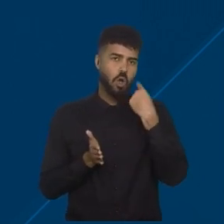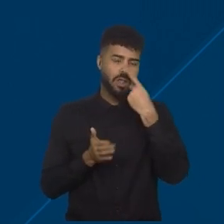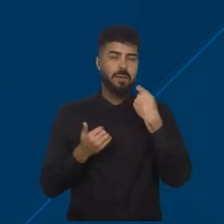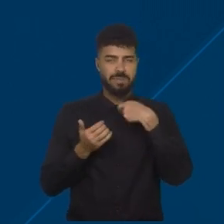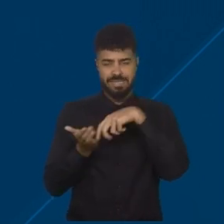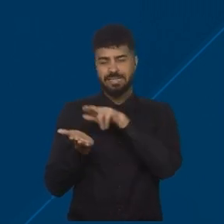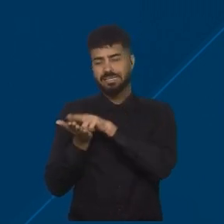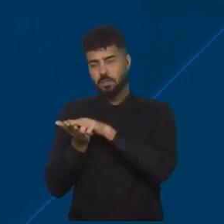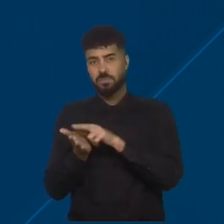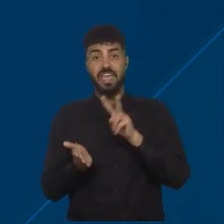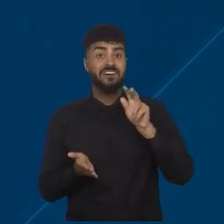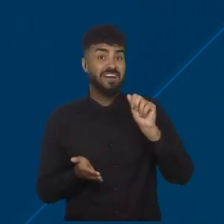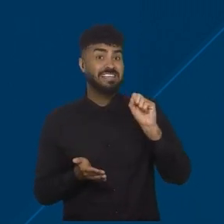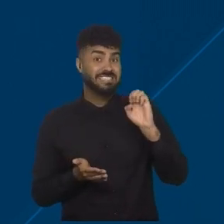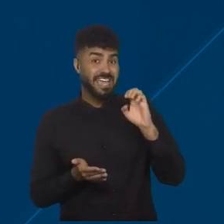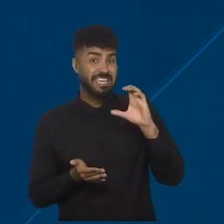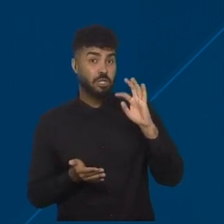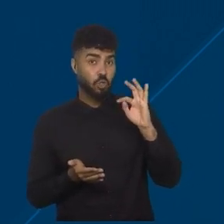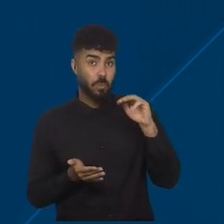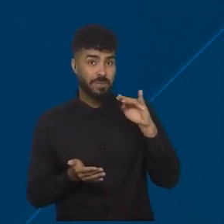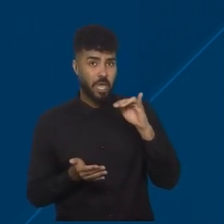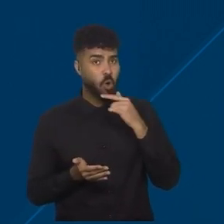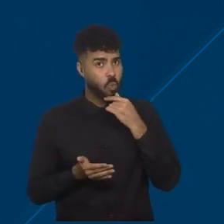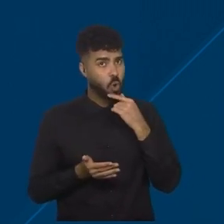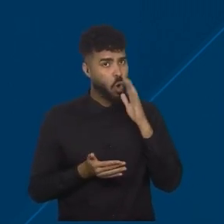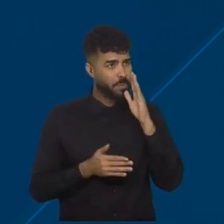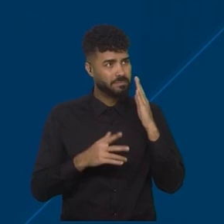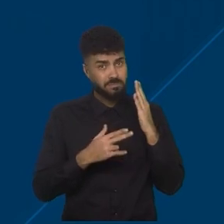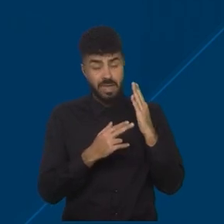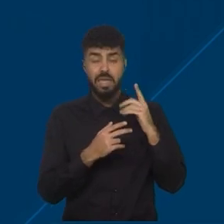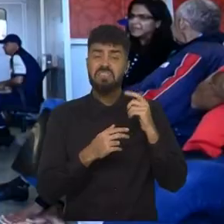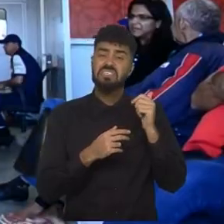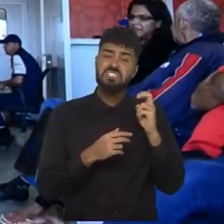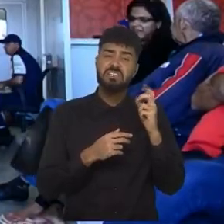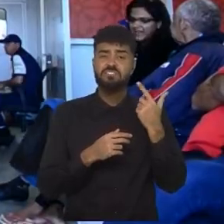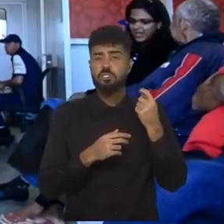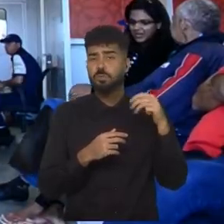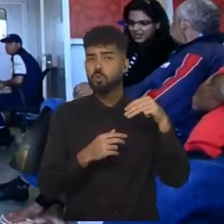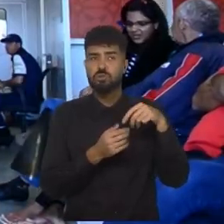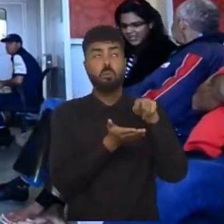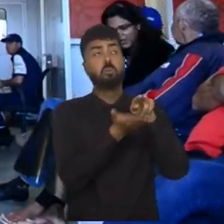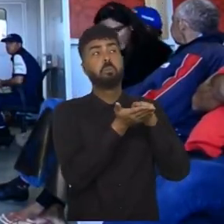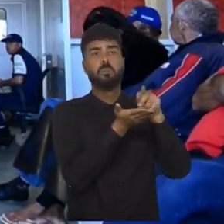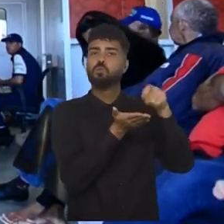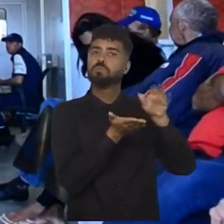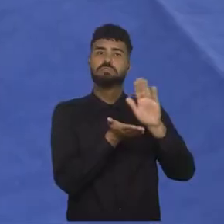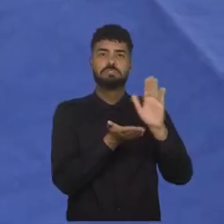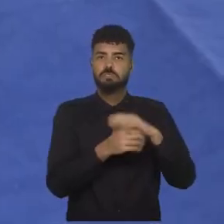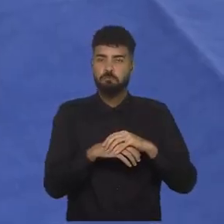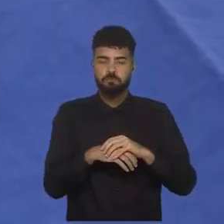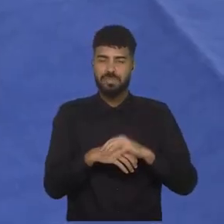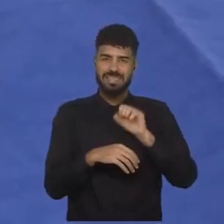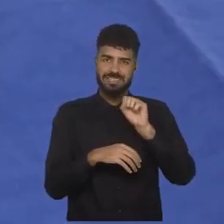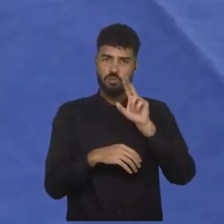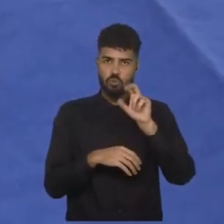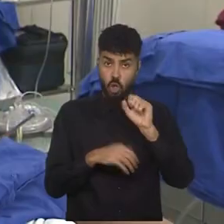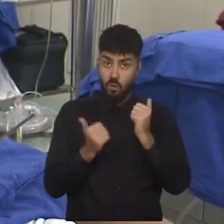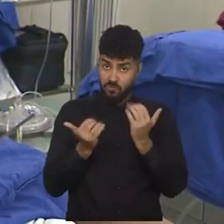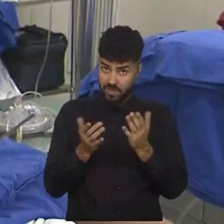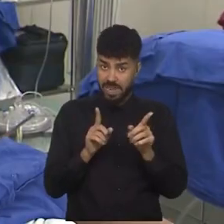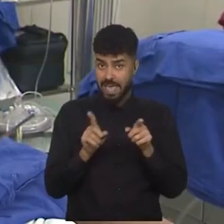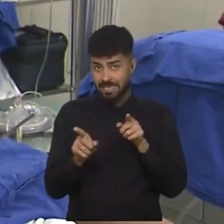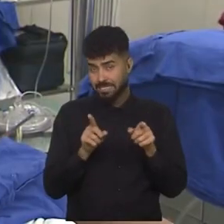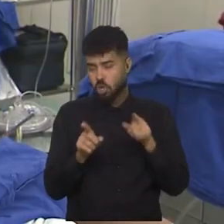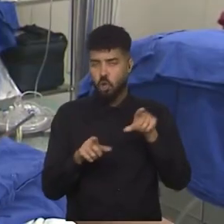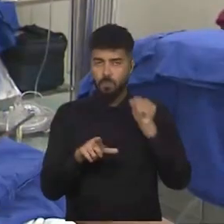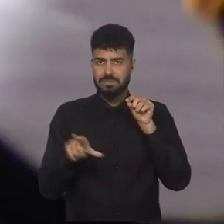Já a vasectomia leva de 15 a 20 minutos sem internação. O Sistema Único de Saúde já oferece as duas